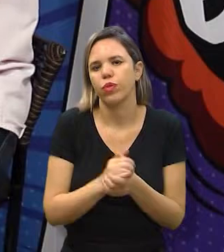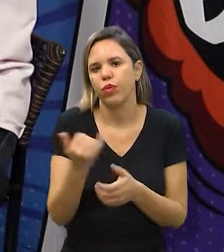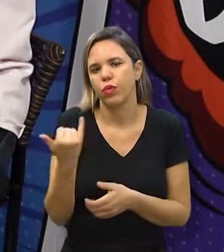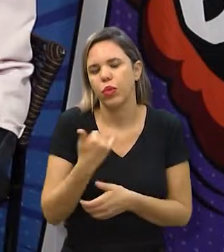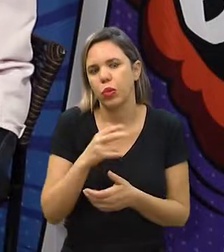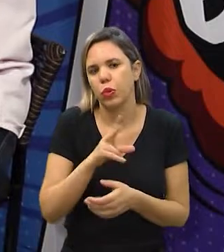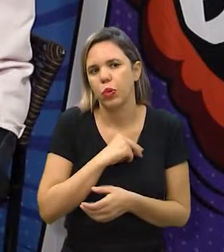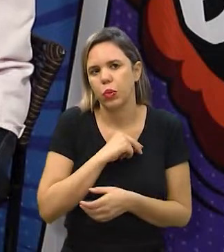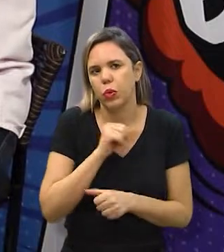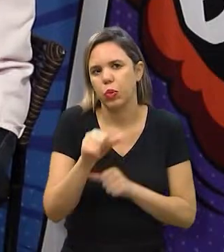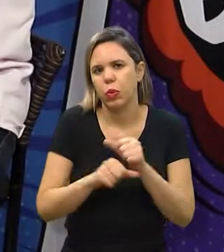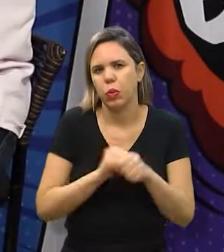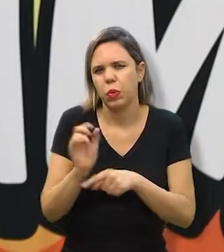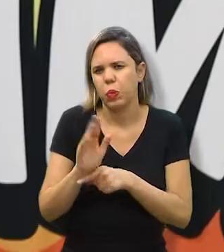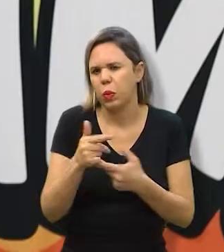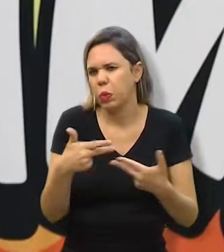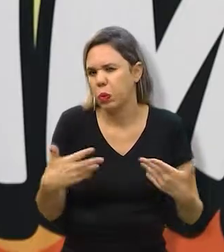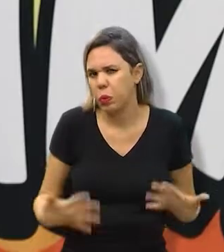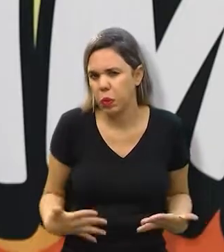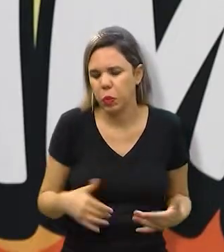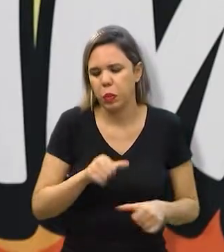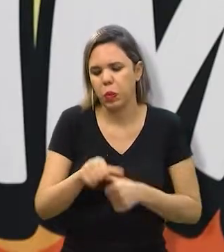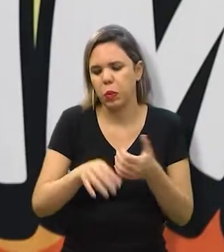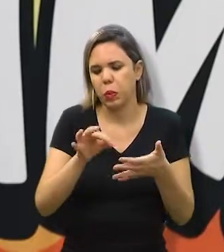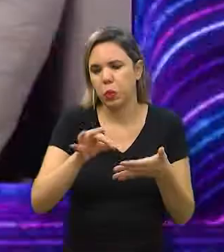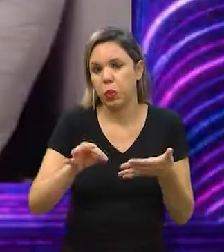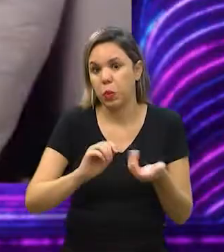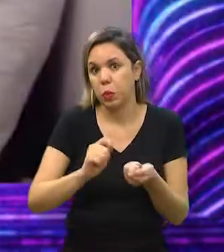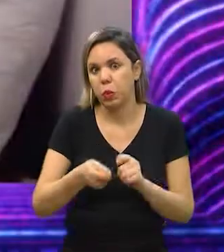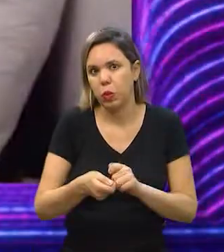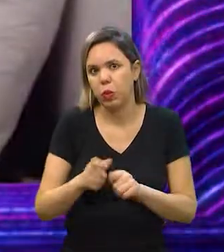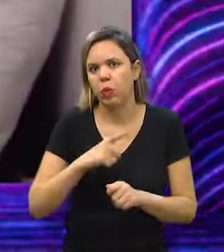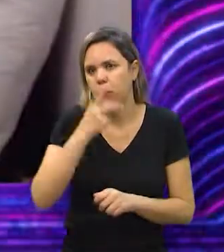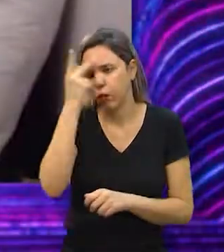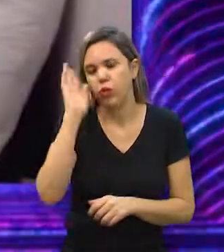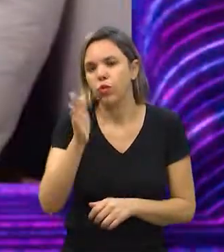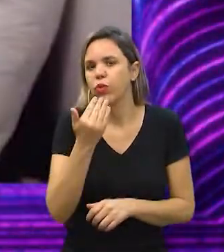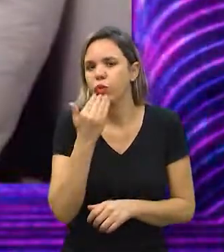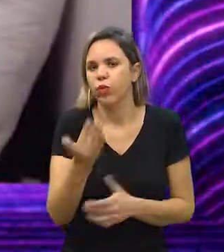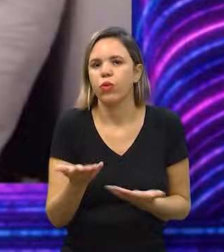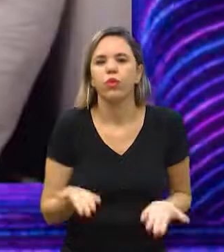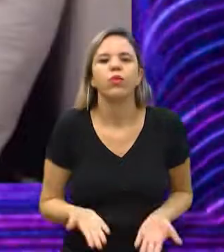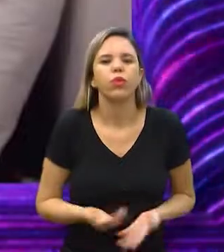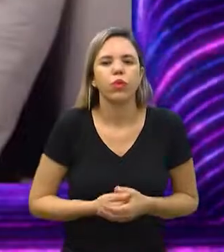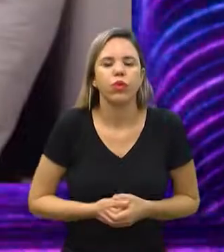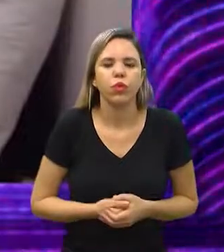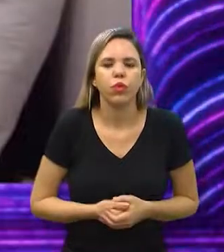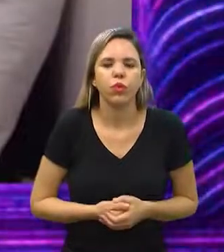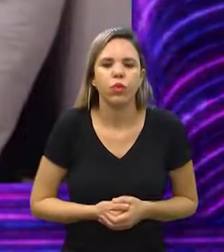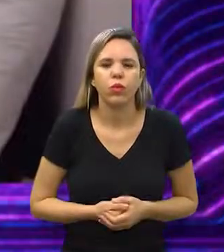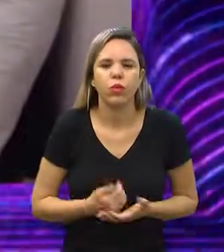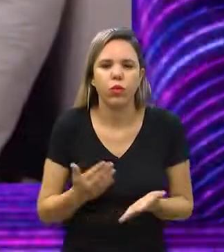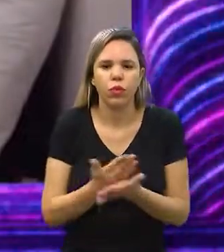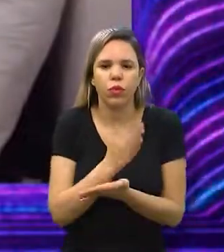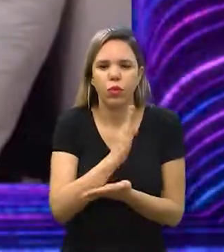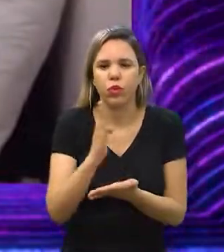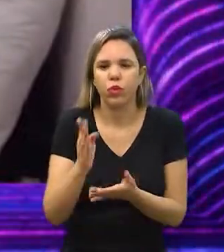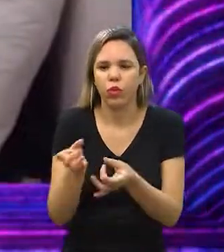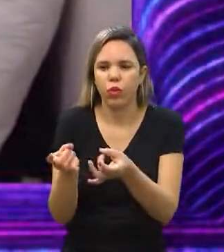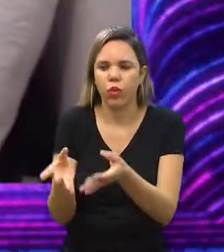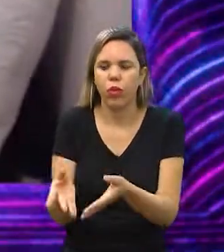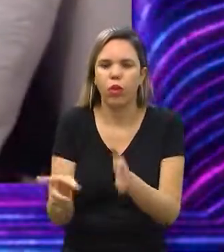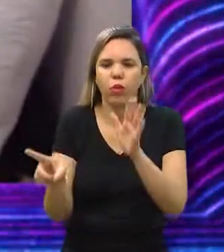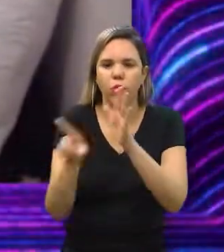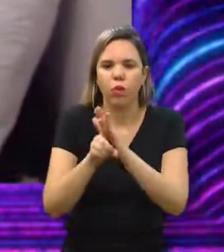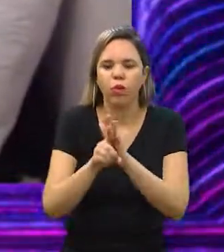aquele que fala, puxa, podia virar seriado, podia virar isso, podia virar aquilo. E tem gente já me pedindo. Inclusive, uma das livrarias que eu